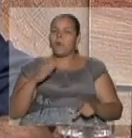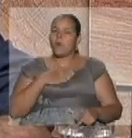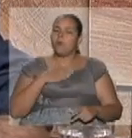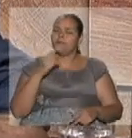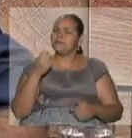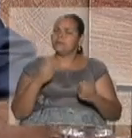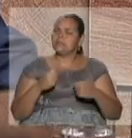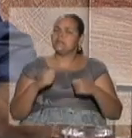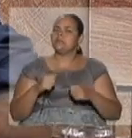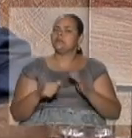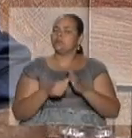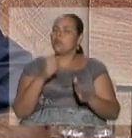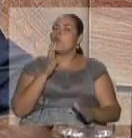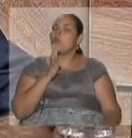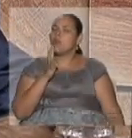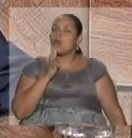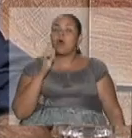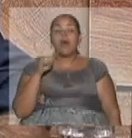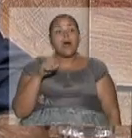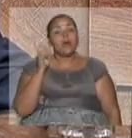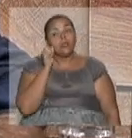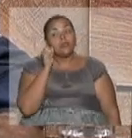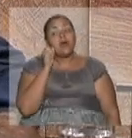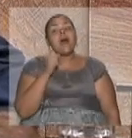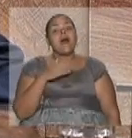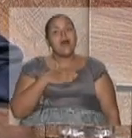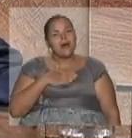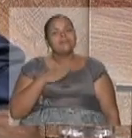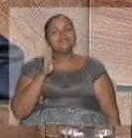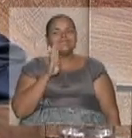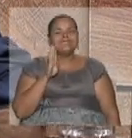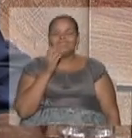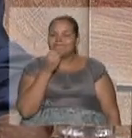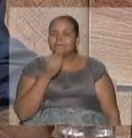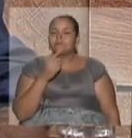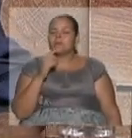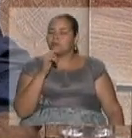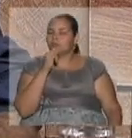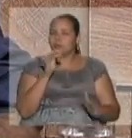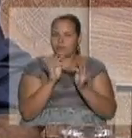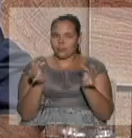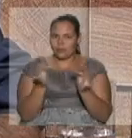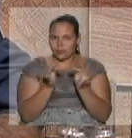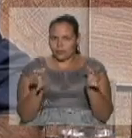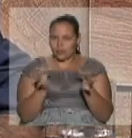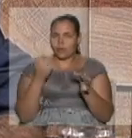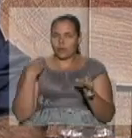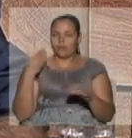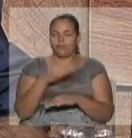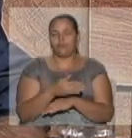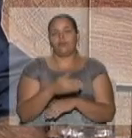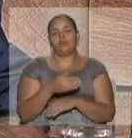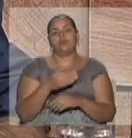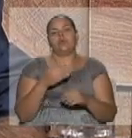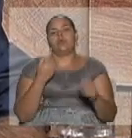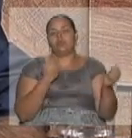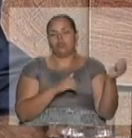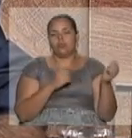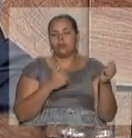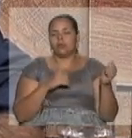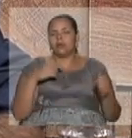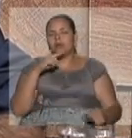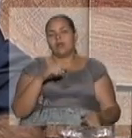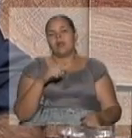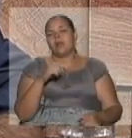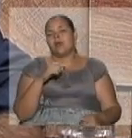conhece. Ele vai ouvir e vai gostar. É um exemplo muito simples que eu vou te dar. Eu fui tocar no Morro Chapéu Mangueira, aqui no